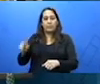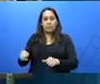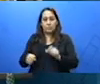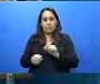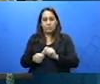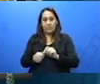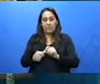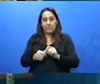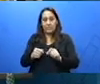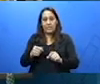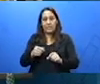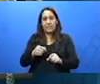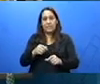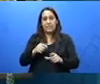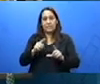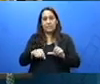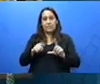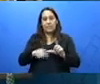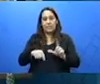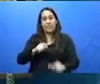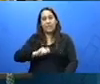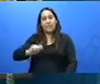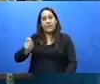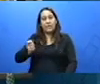letra cursiva? A